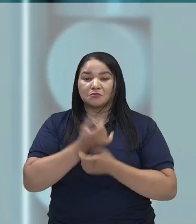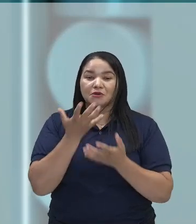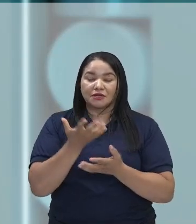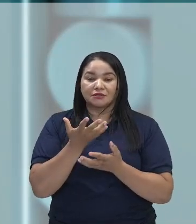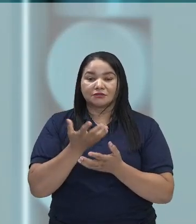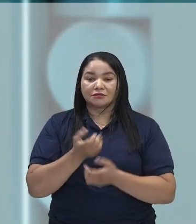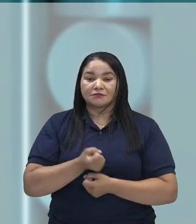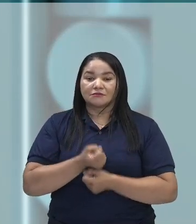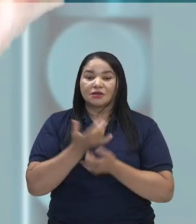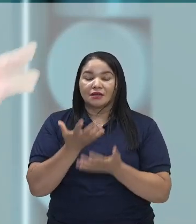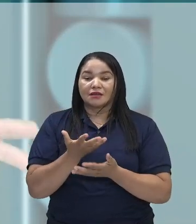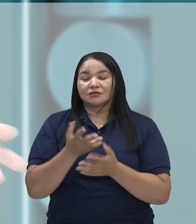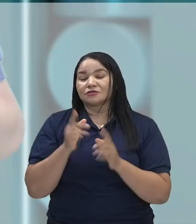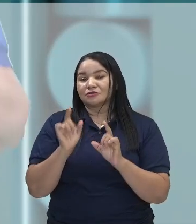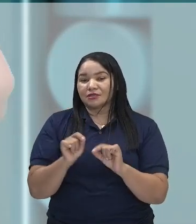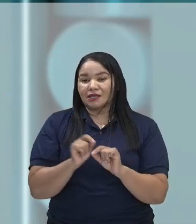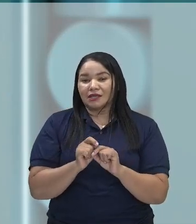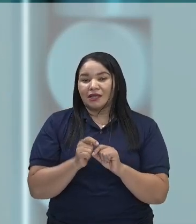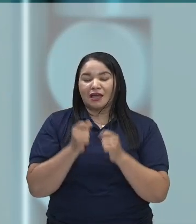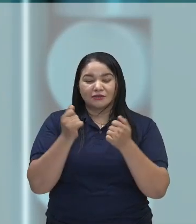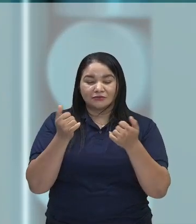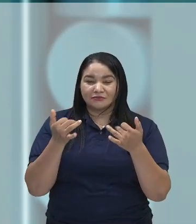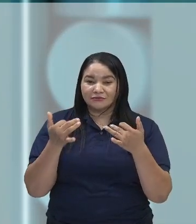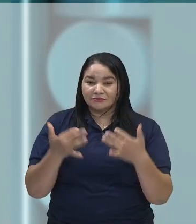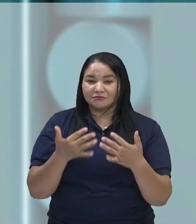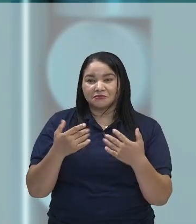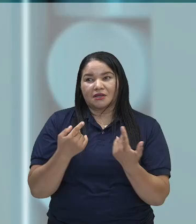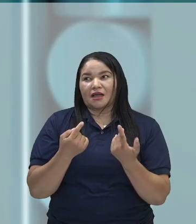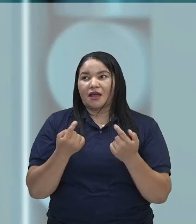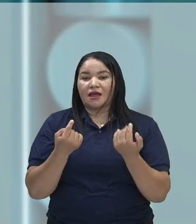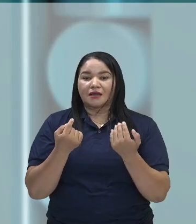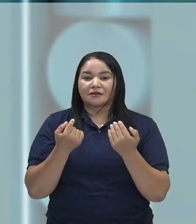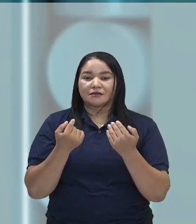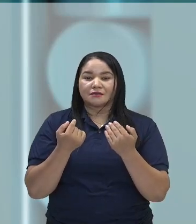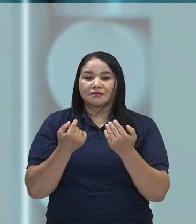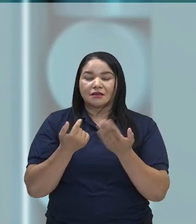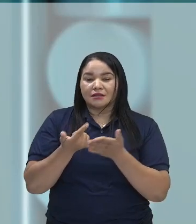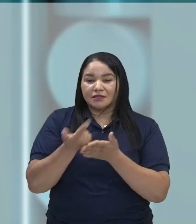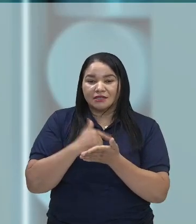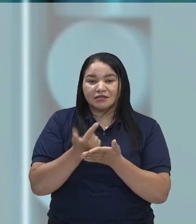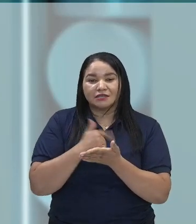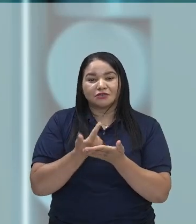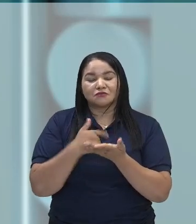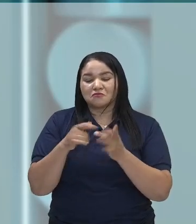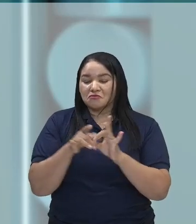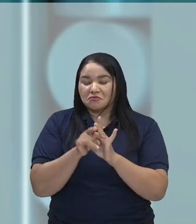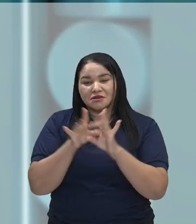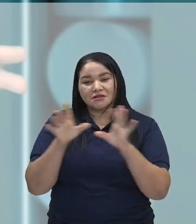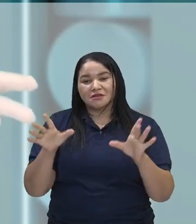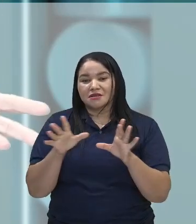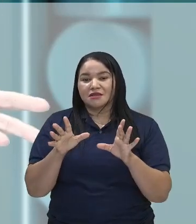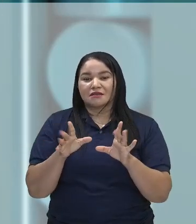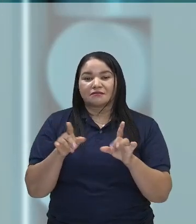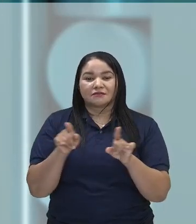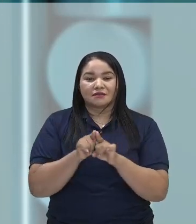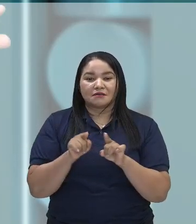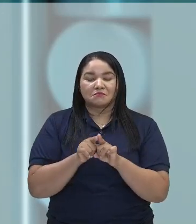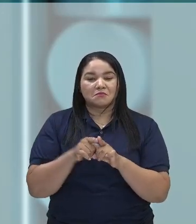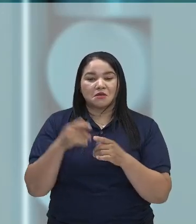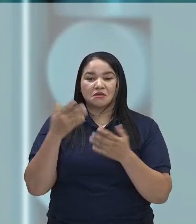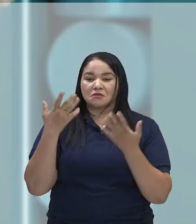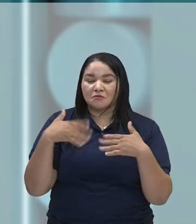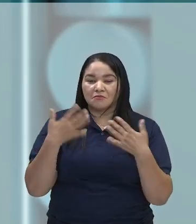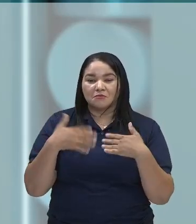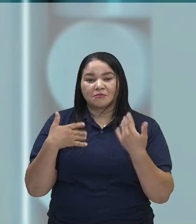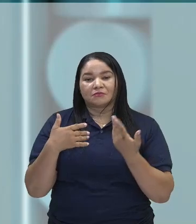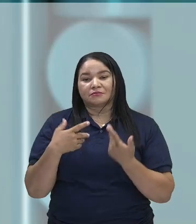dá a licença de fazer várias coisas que fogem da norma culta da língua, que fogem do entendimento comum do ser humano,